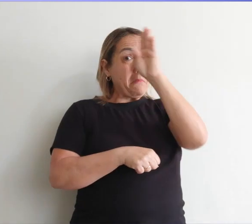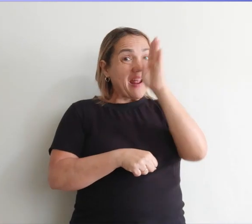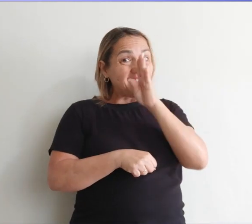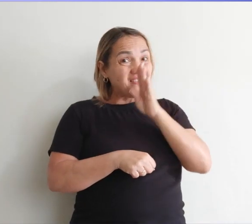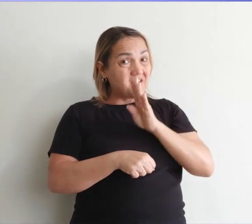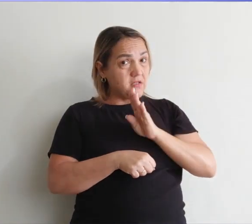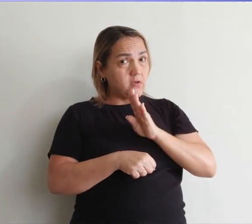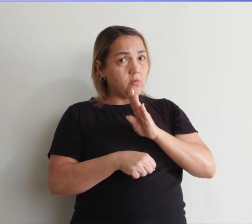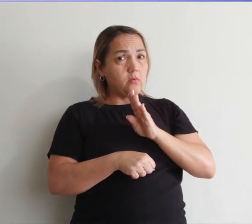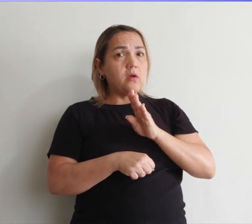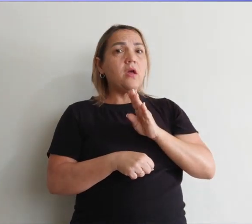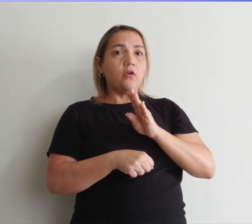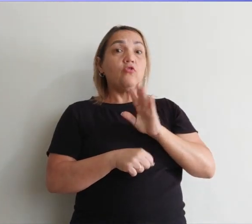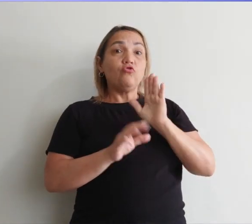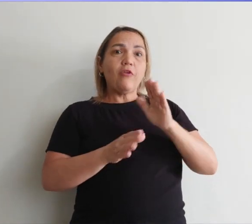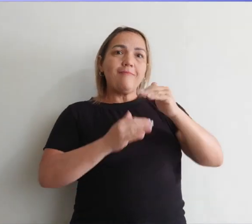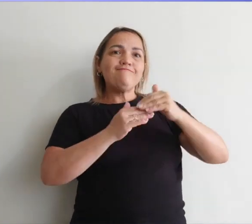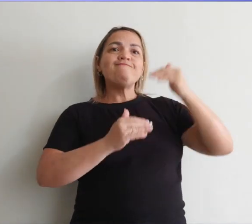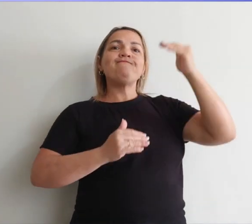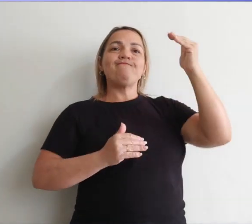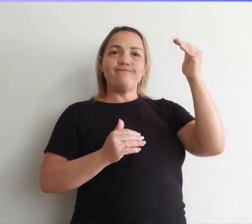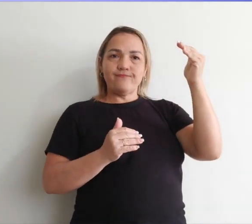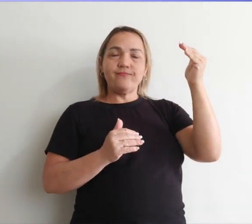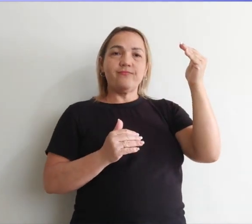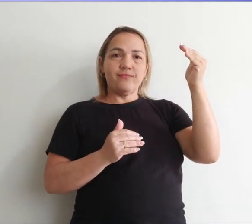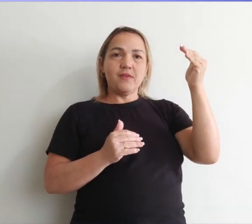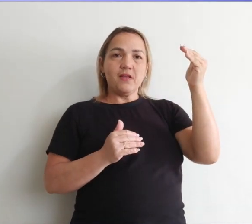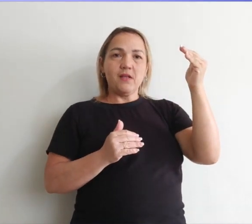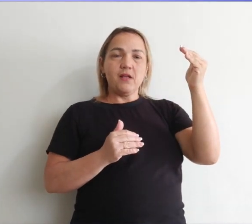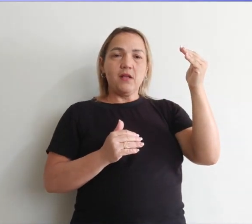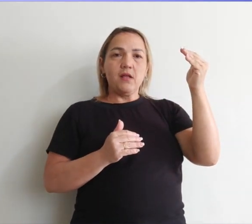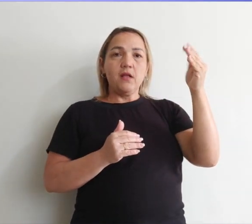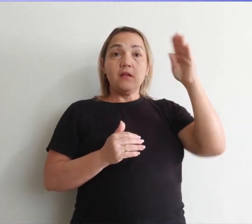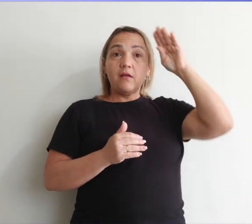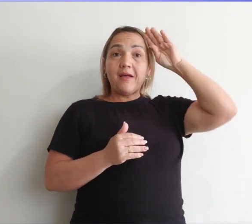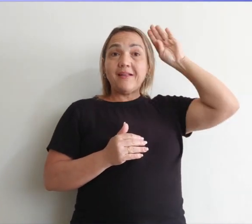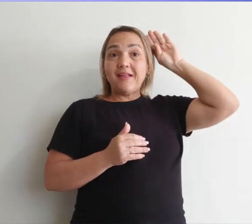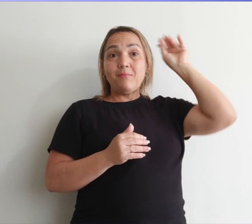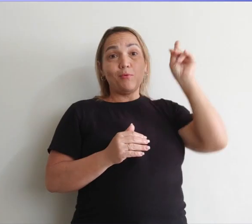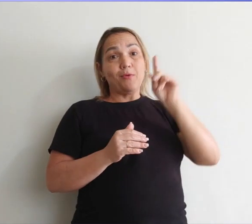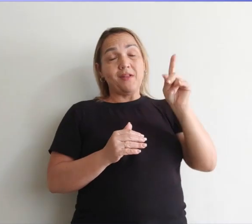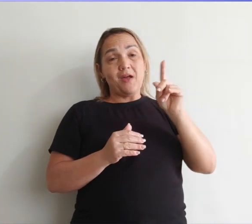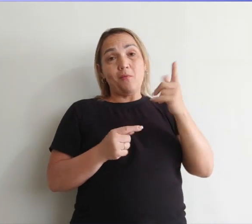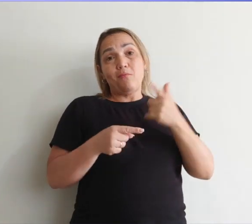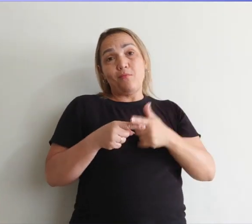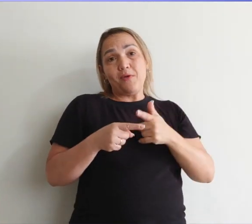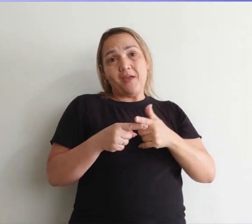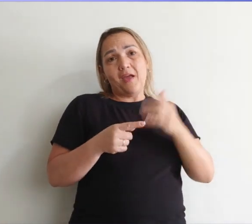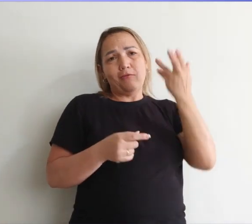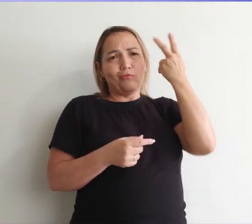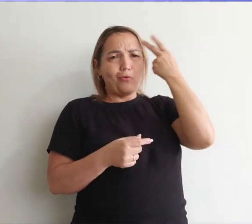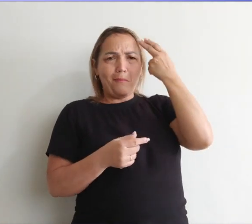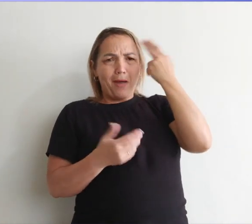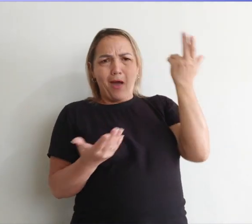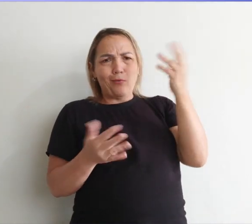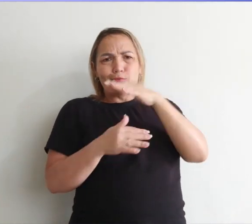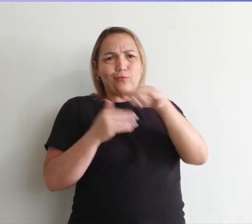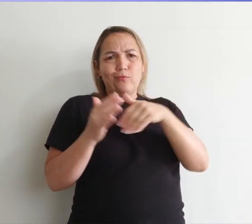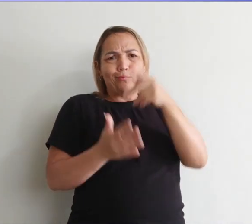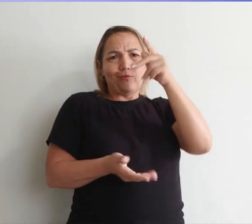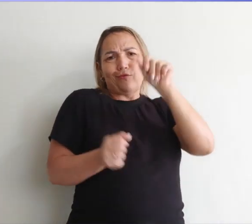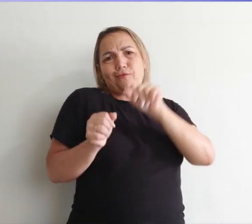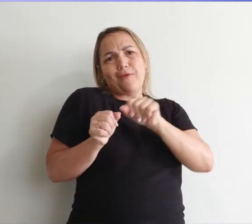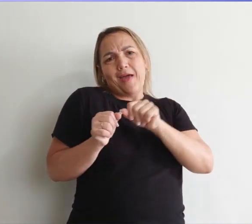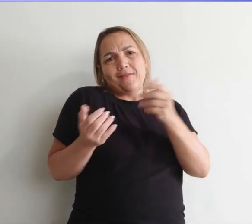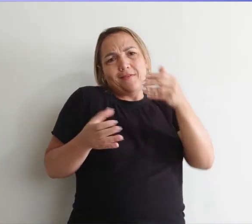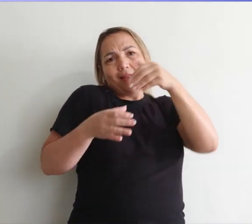Brasil, já era um destaque. No meio acadêmico, não, porque você vivendo aquilo, você vê, não, todo mundo faz, pô. Você